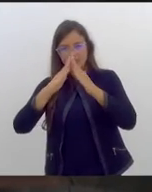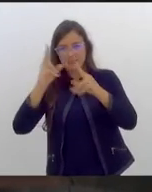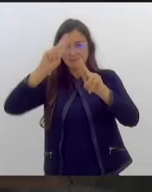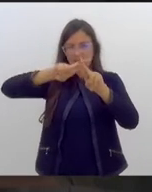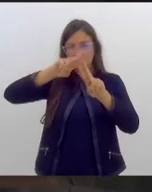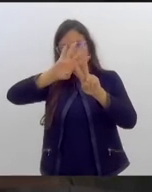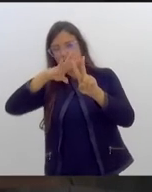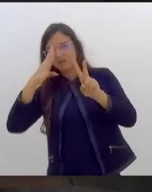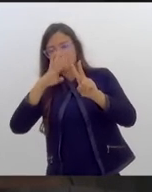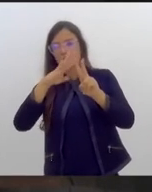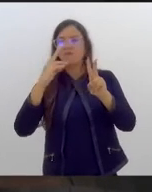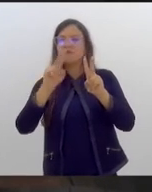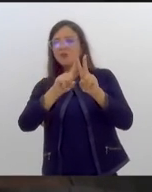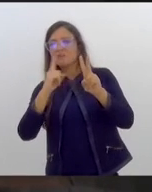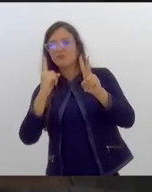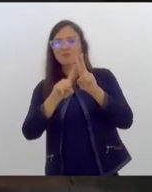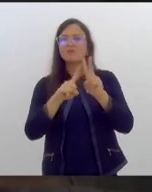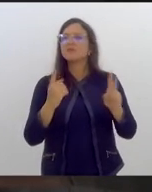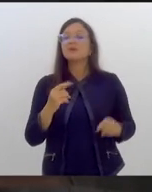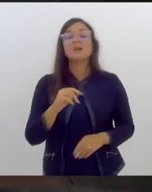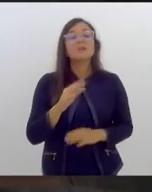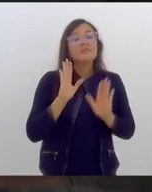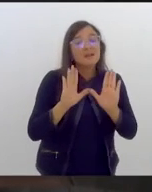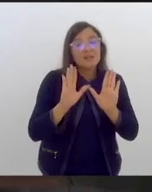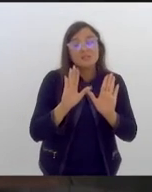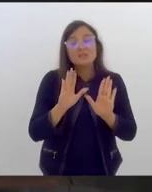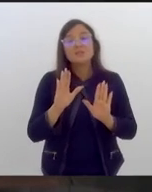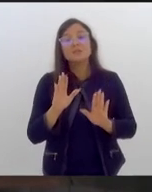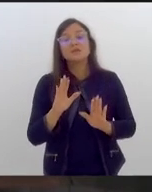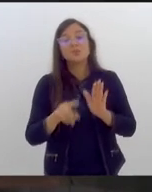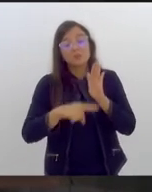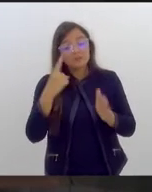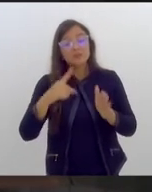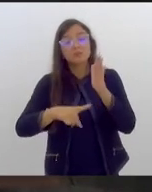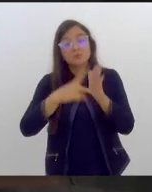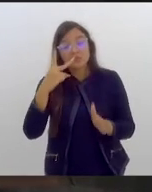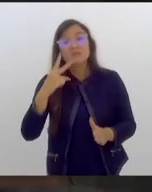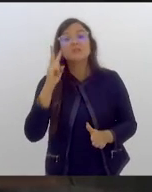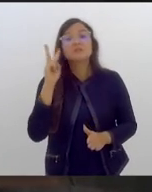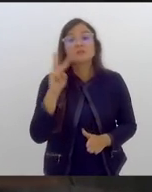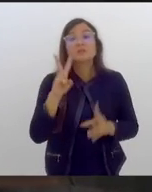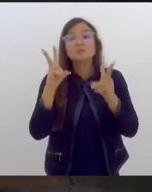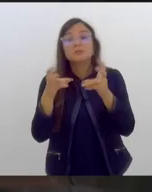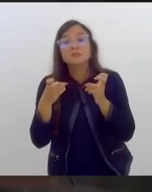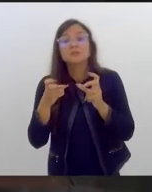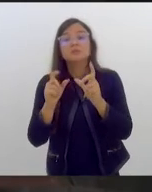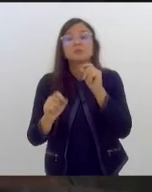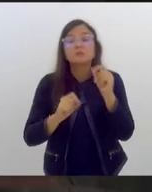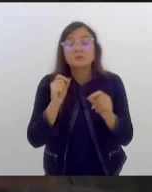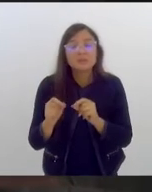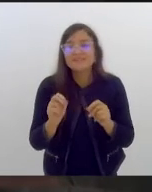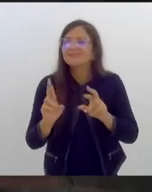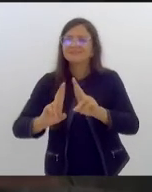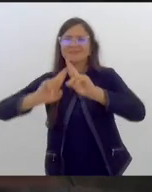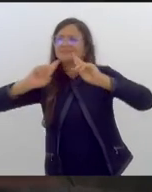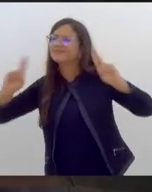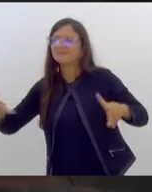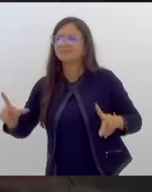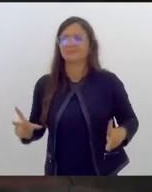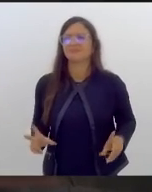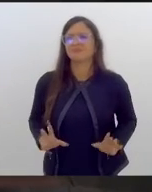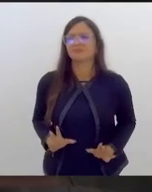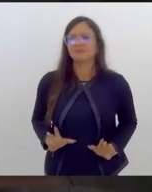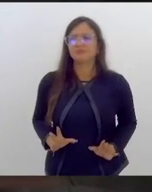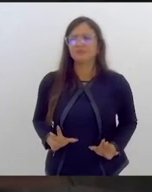esses dois episódios envolvendo Lula dão conta de como que são muito diferentes absolutamente